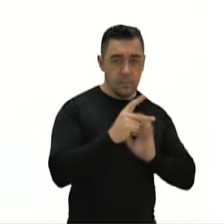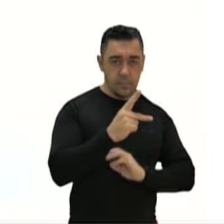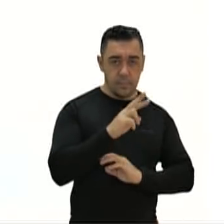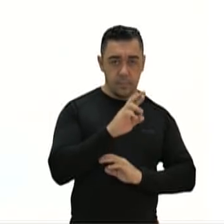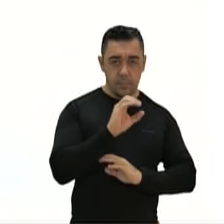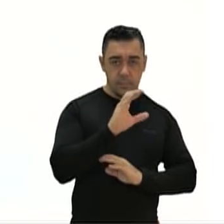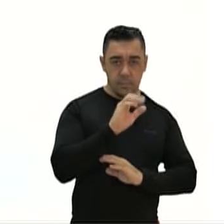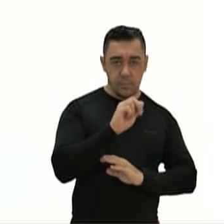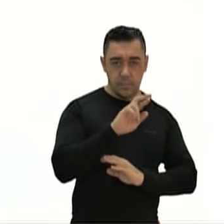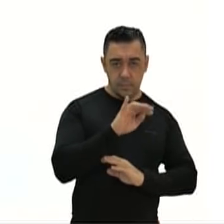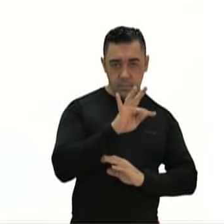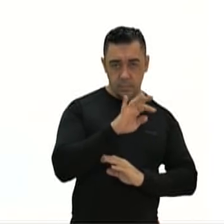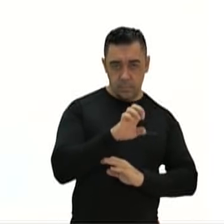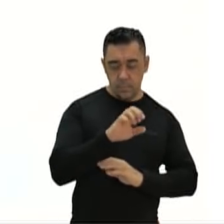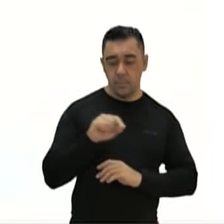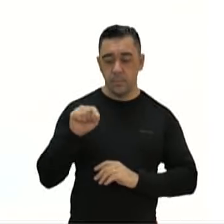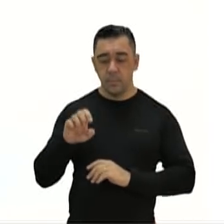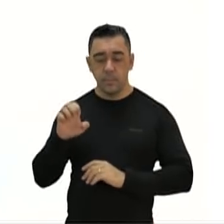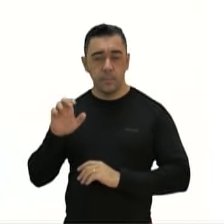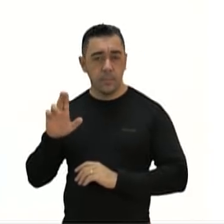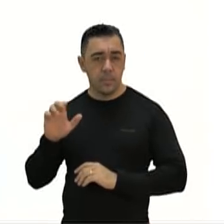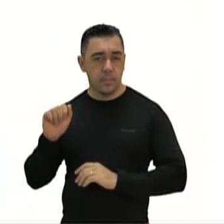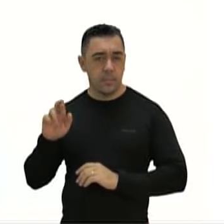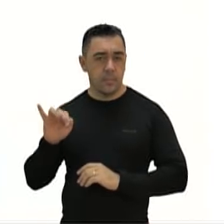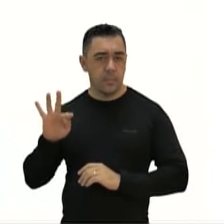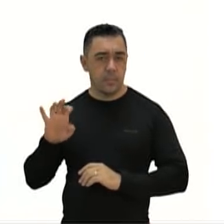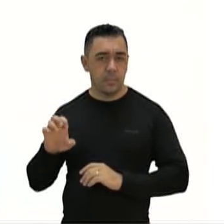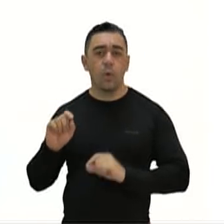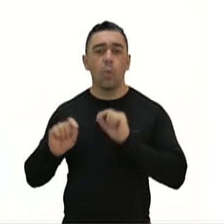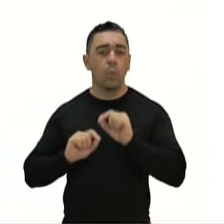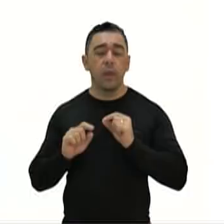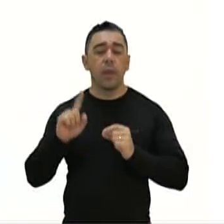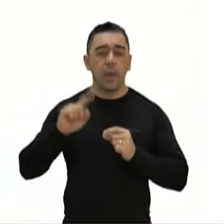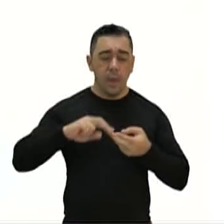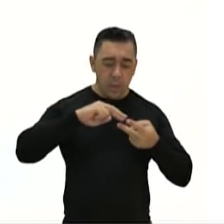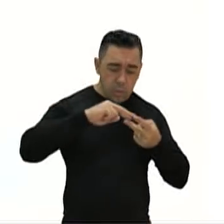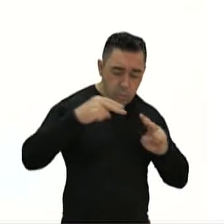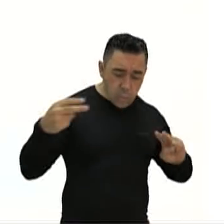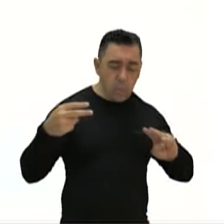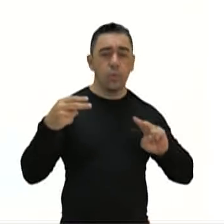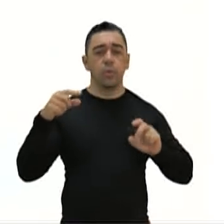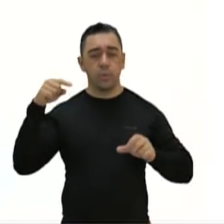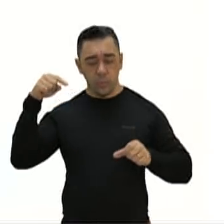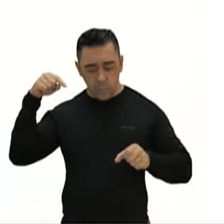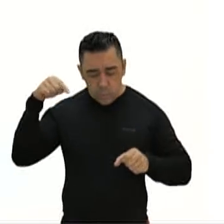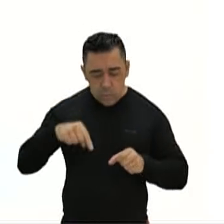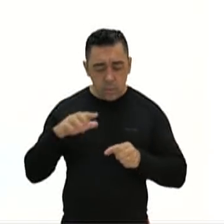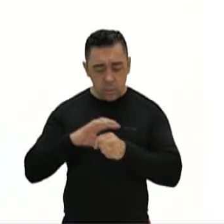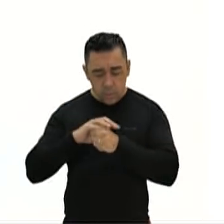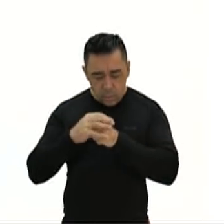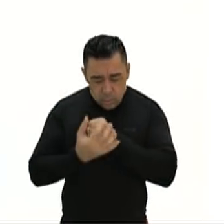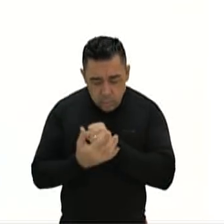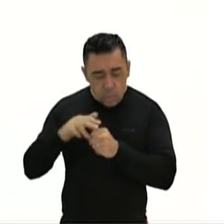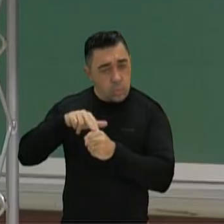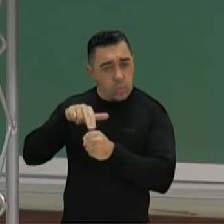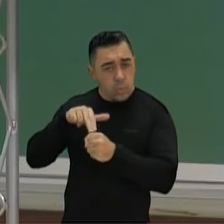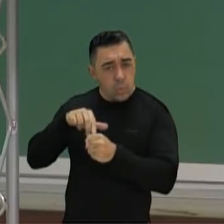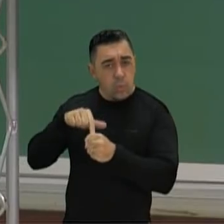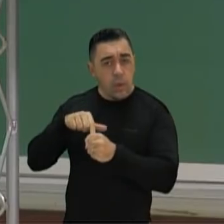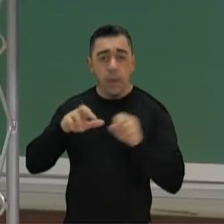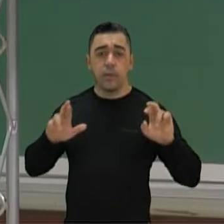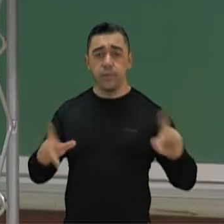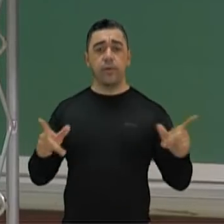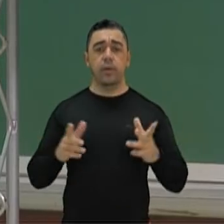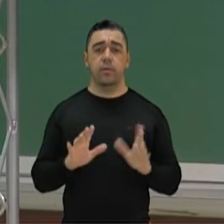o material genético em um núcleo individualizado nas células eucariontes. Então, as células eucariontes